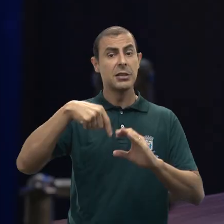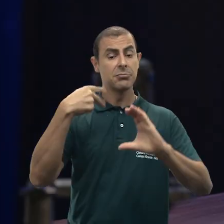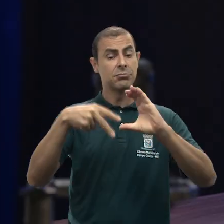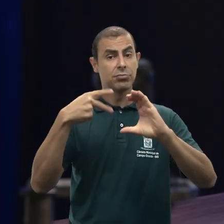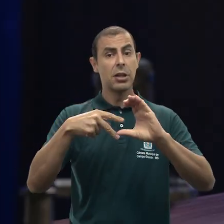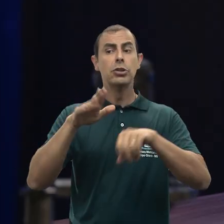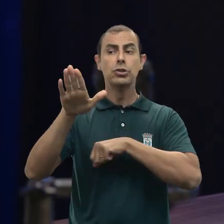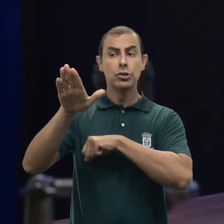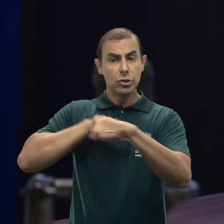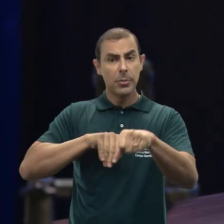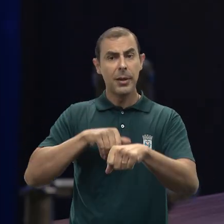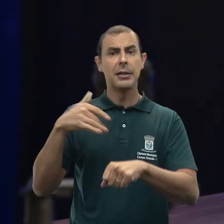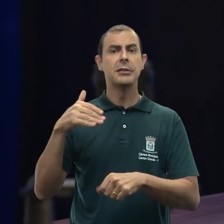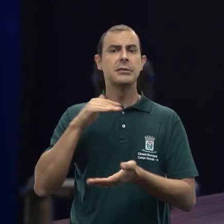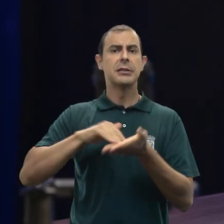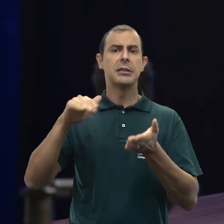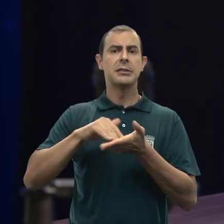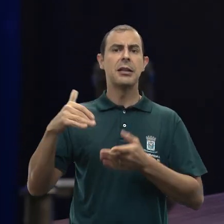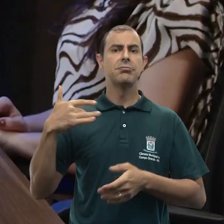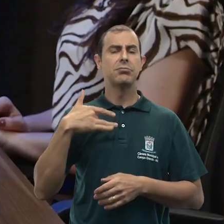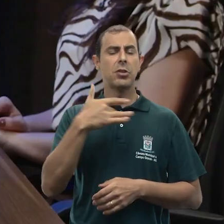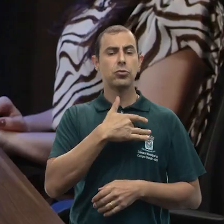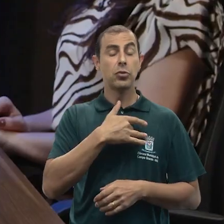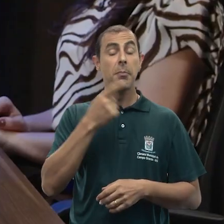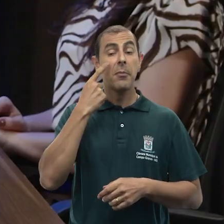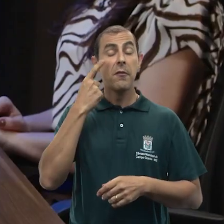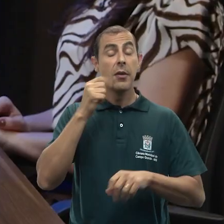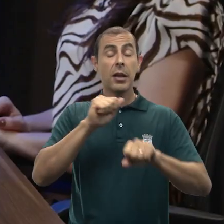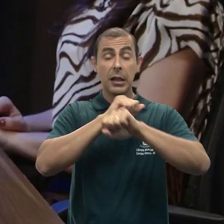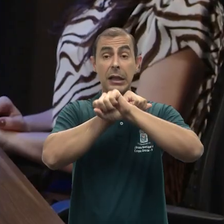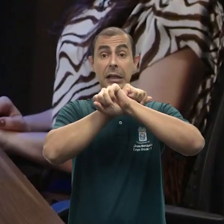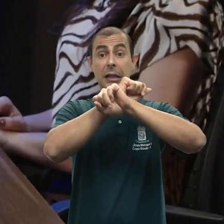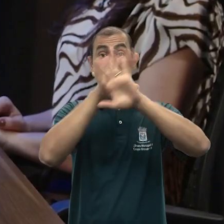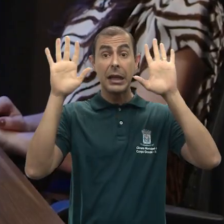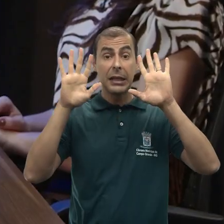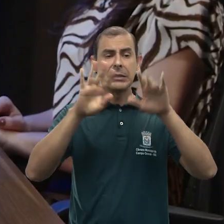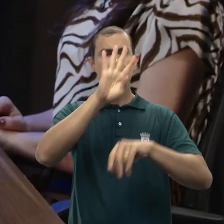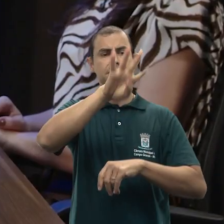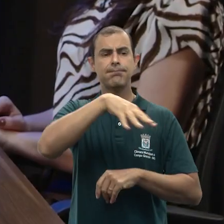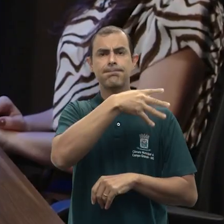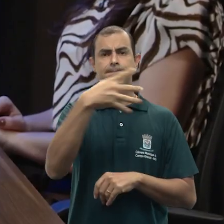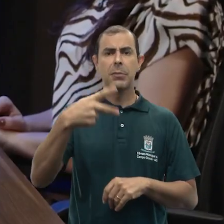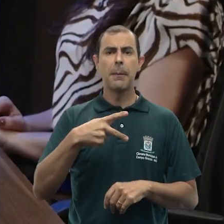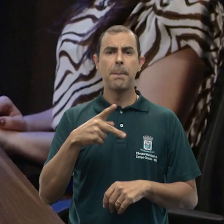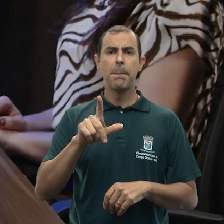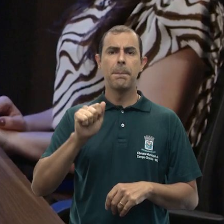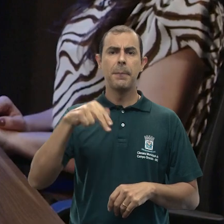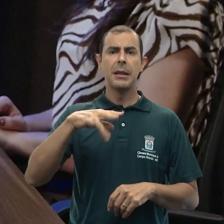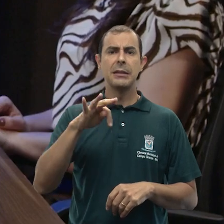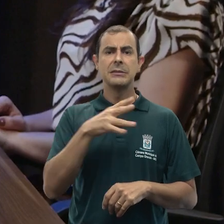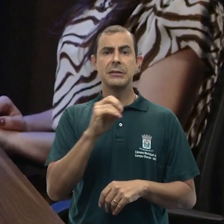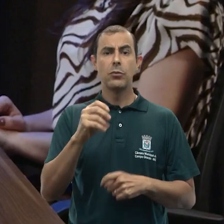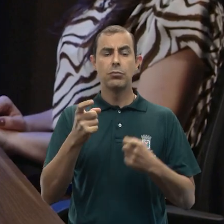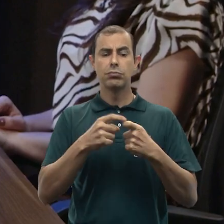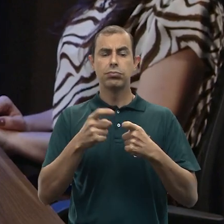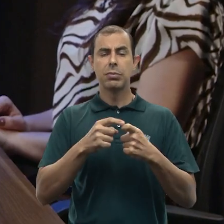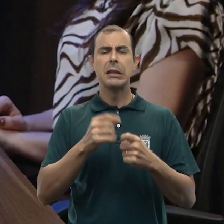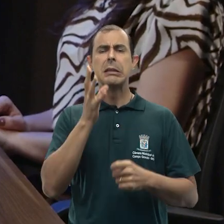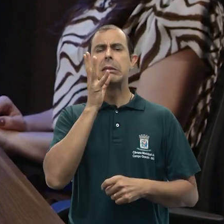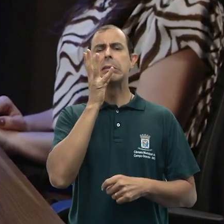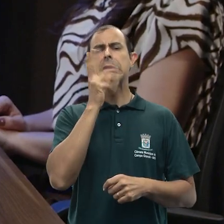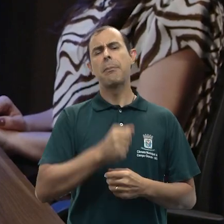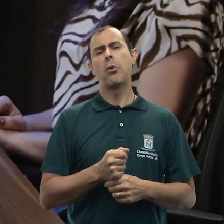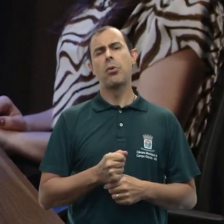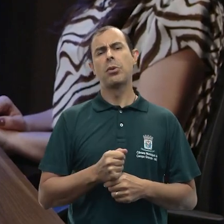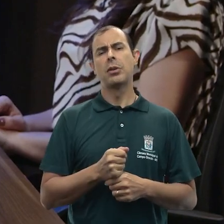Vereadores, chamar a secretária de Saúde para dar transparência em relação aos plantões médicos. Muita demora quando era para ter médico